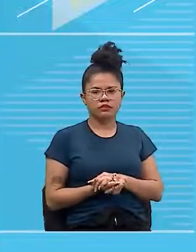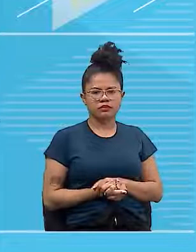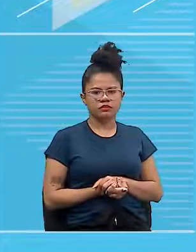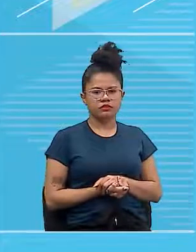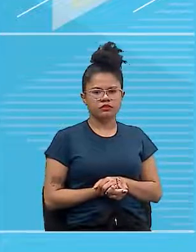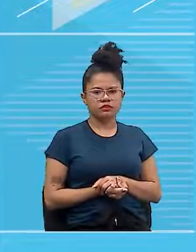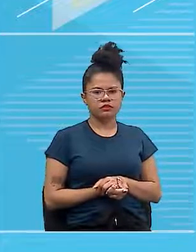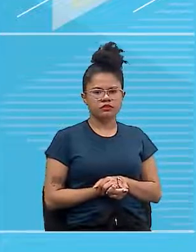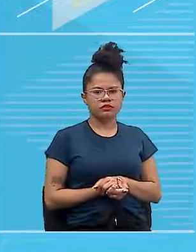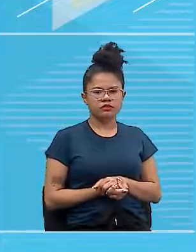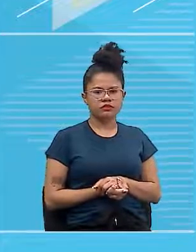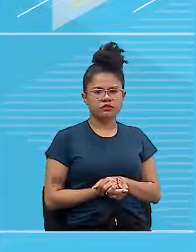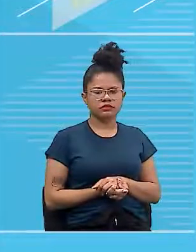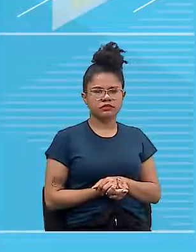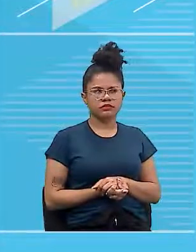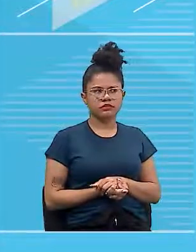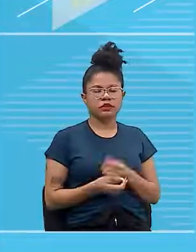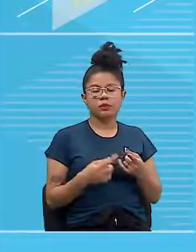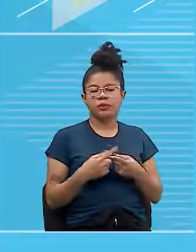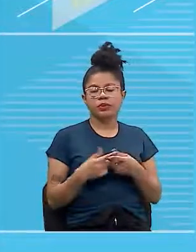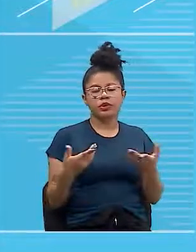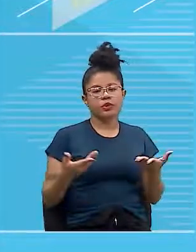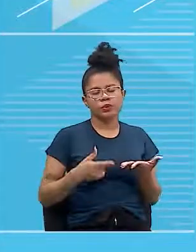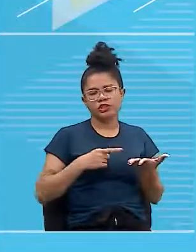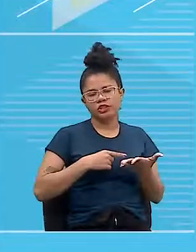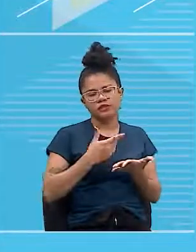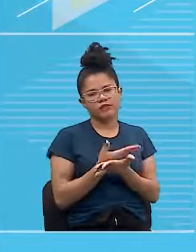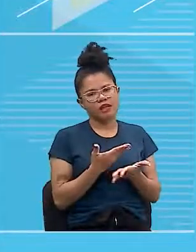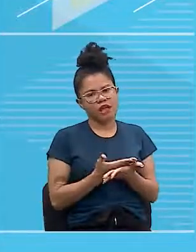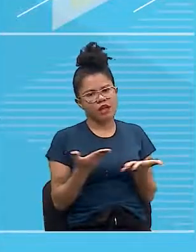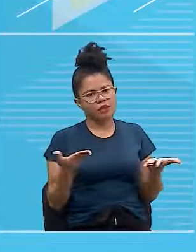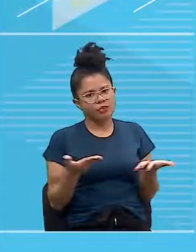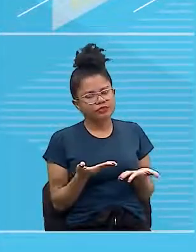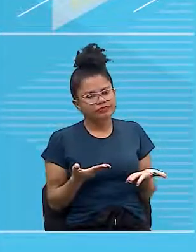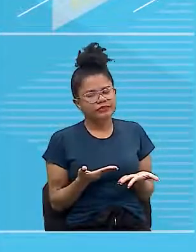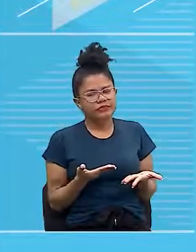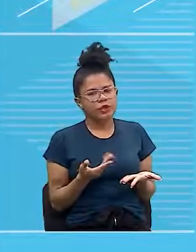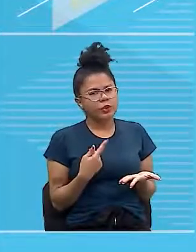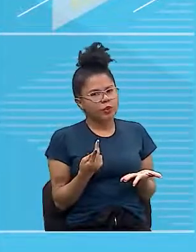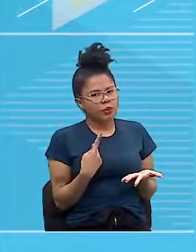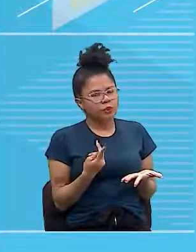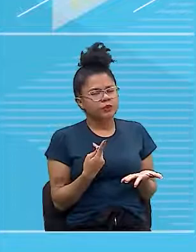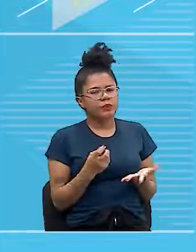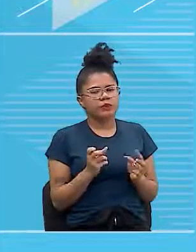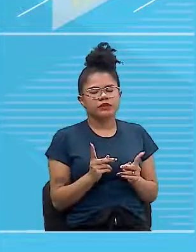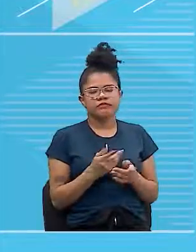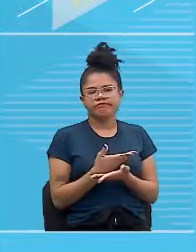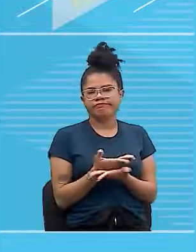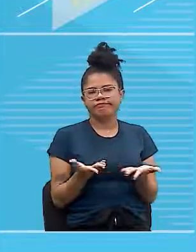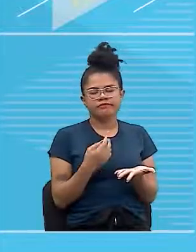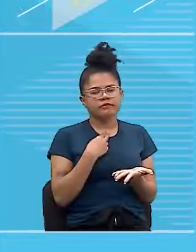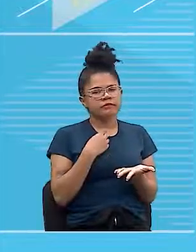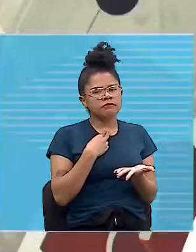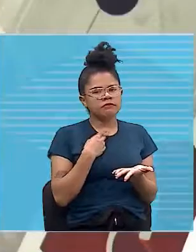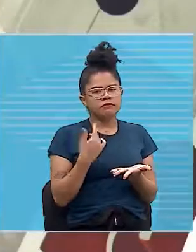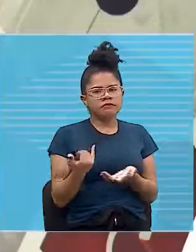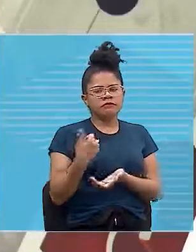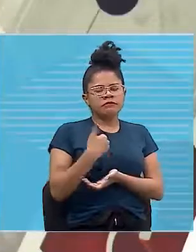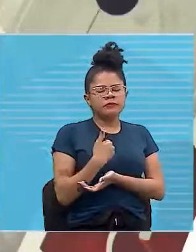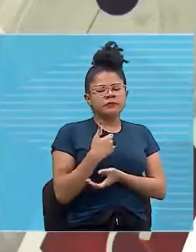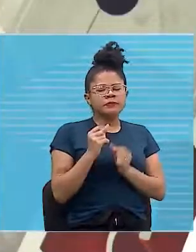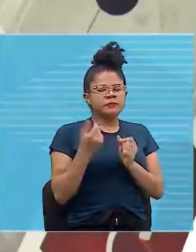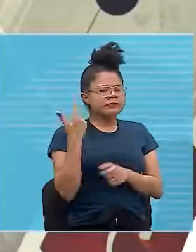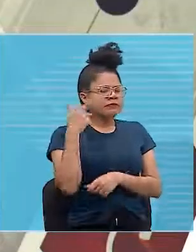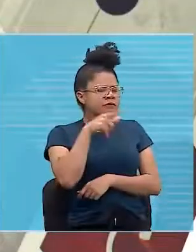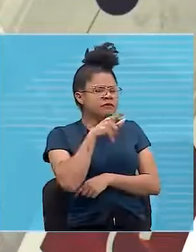Ah tá mas hoje tudo é nem doido que hoje tu tem aula comigo é então que não é nem doida de dizer que não deu para assistir